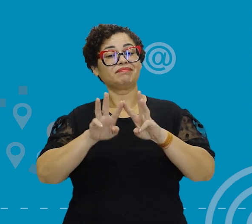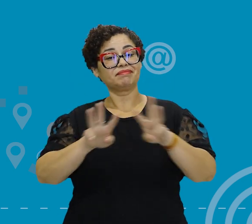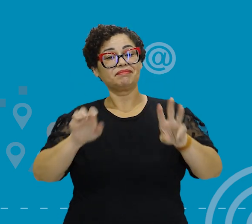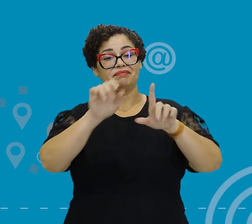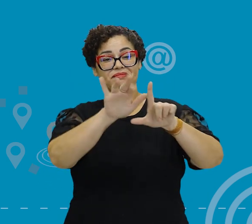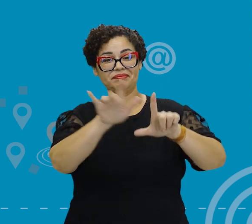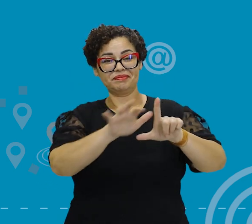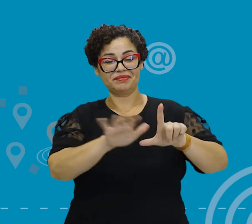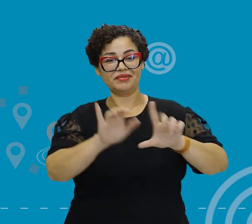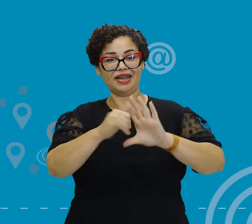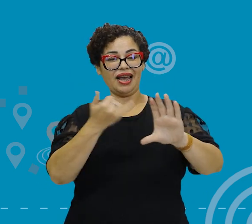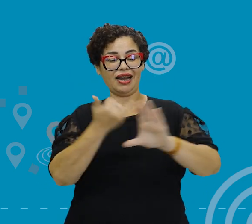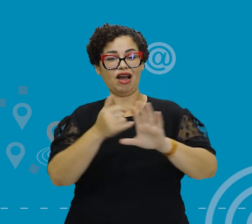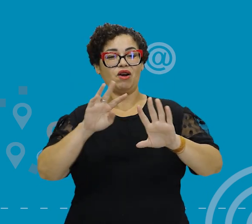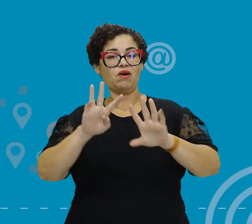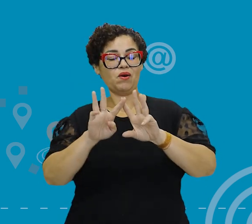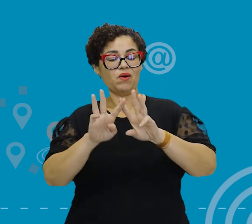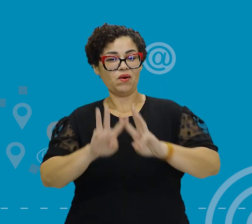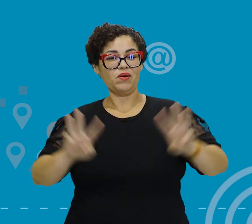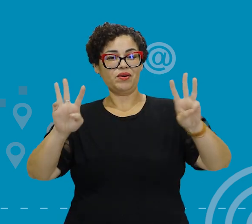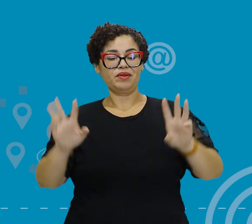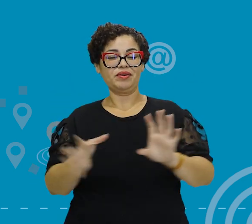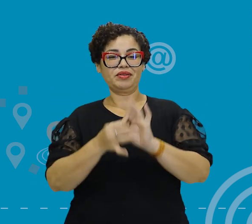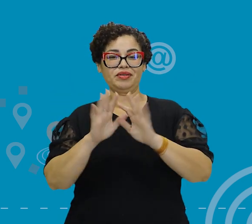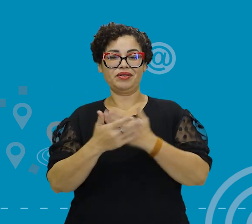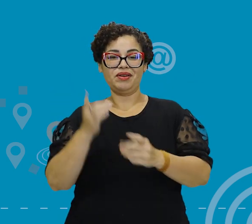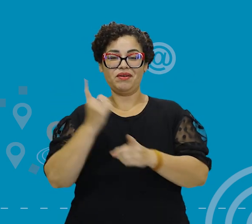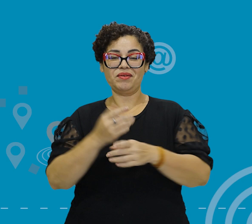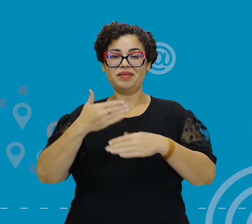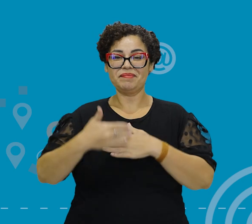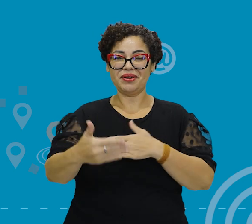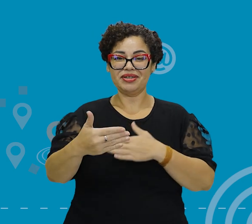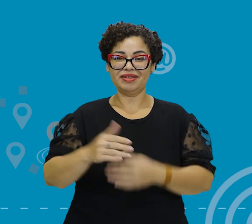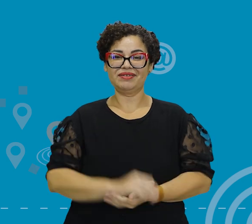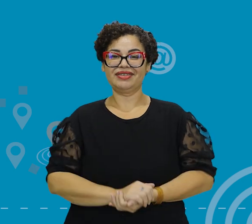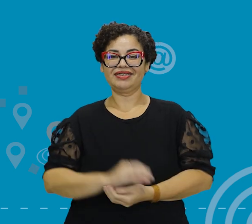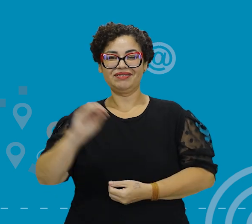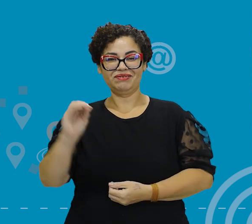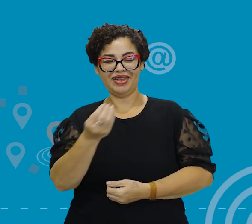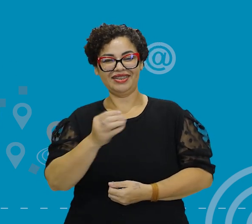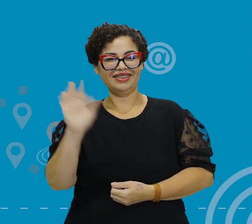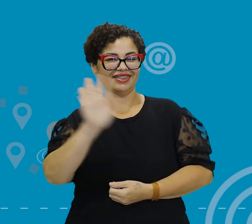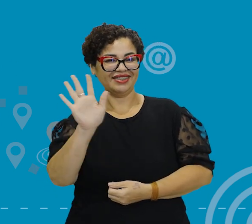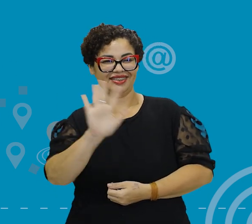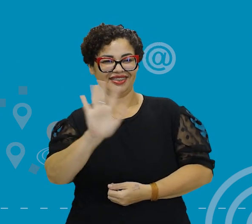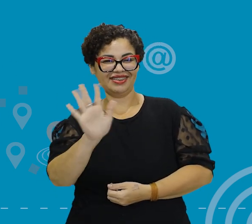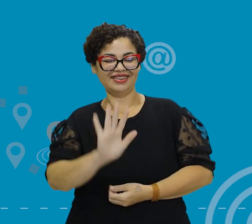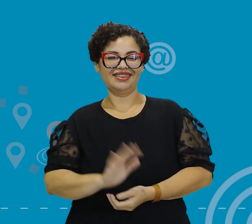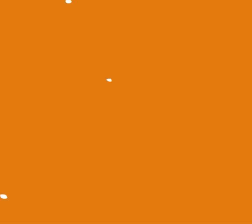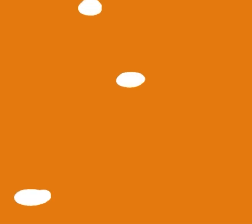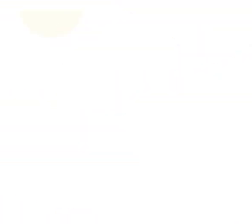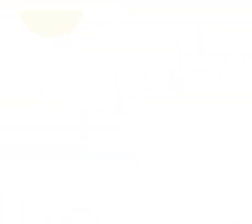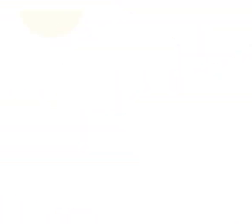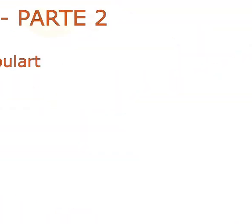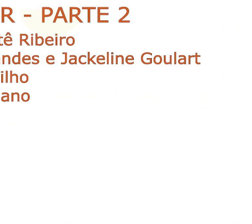nossa playlist no canal Conexão Escola no YouTube. E até a próxima, pessoal! Beijos! Tchau, tchau!